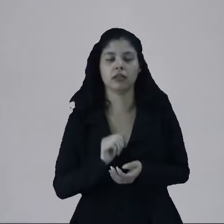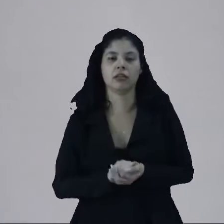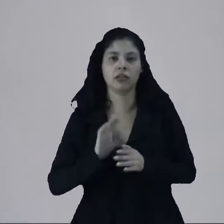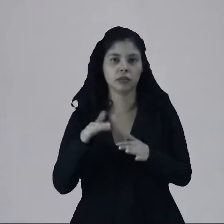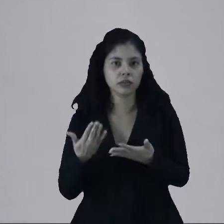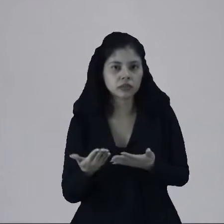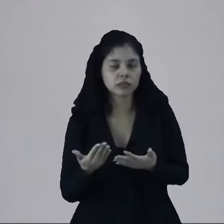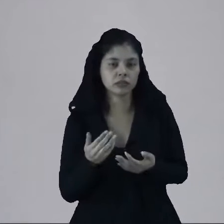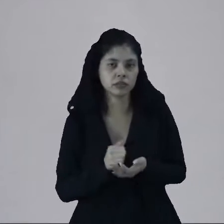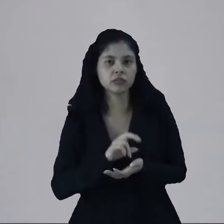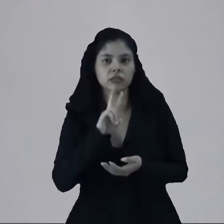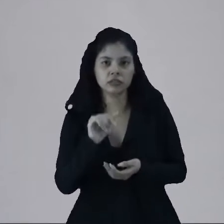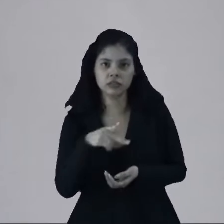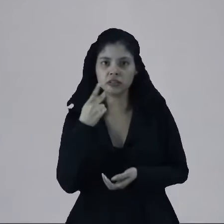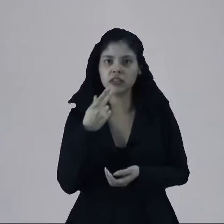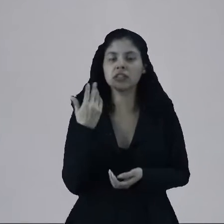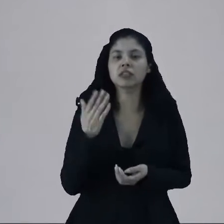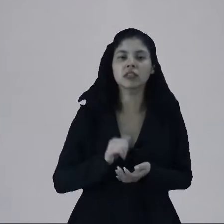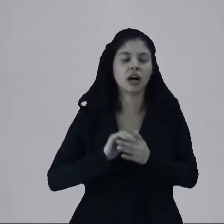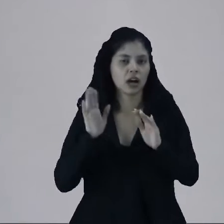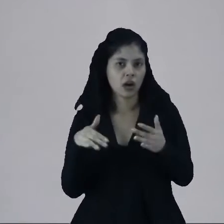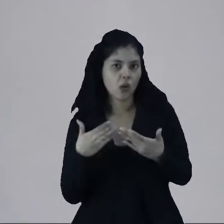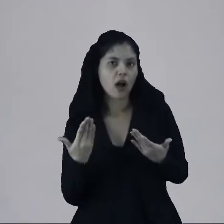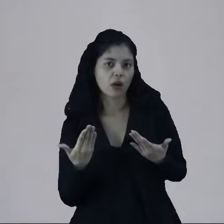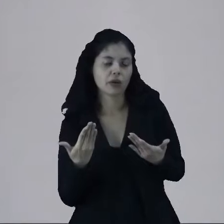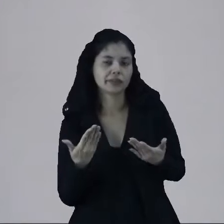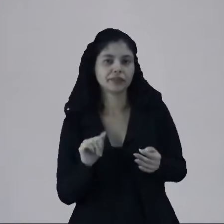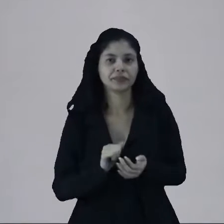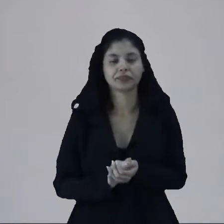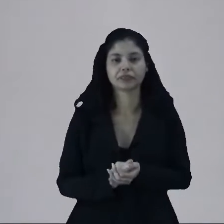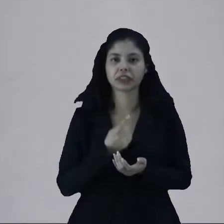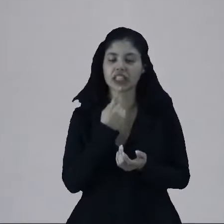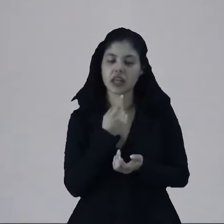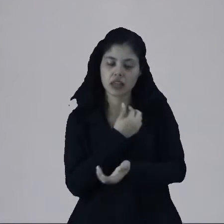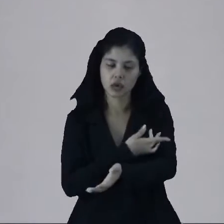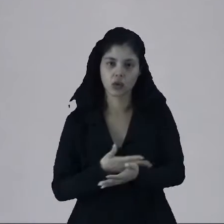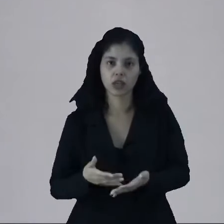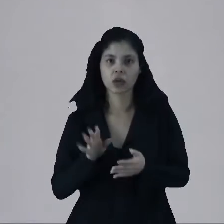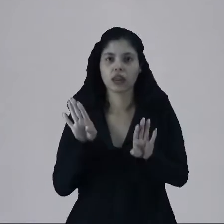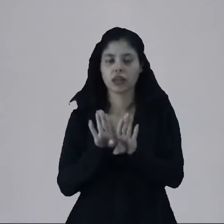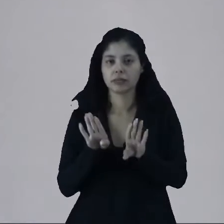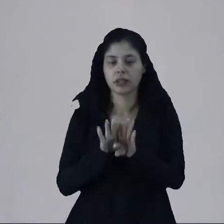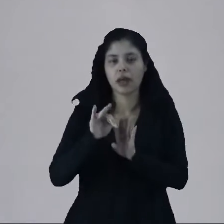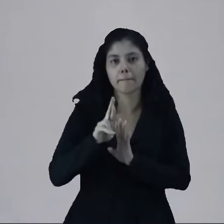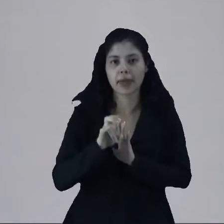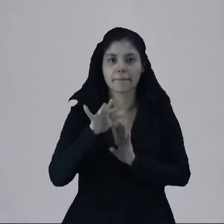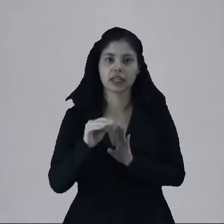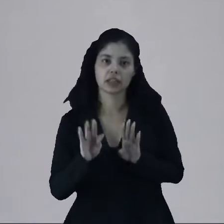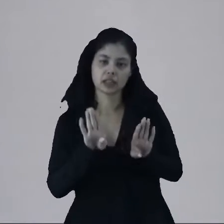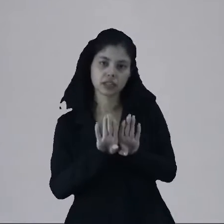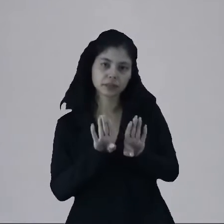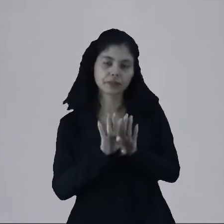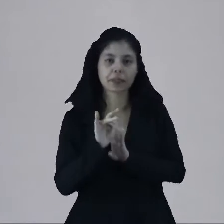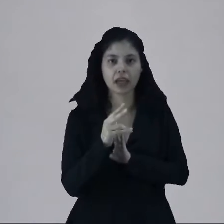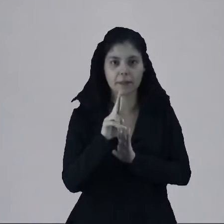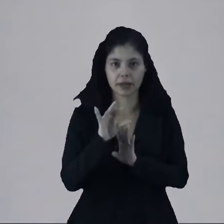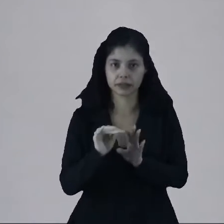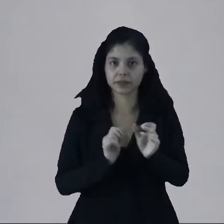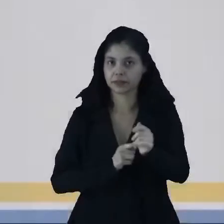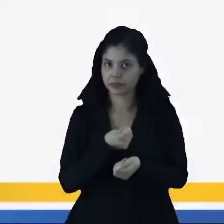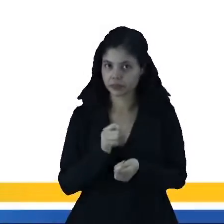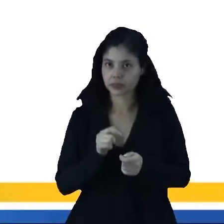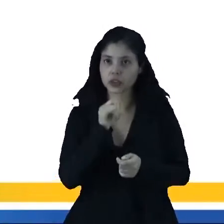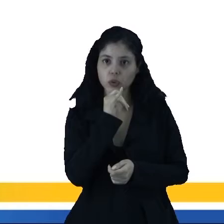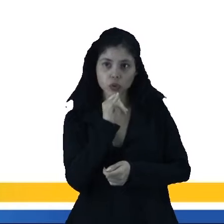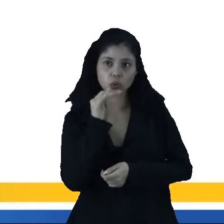tipo dela, vai dizer o seu tipo sanguíneo. Isso também está relacionado à membrana da hemácia. Então, são configurações da